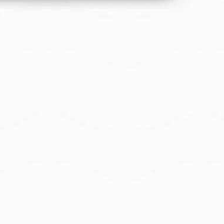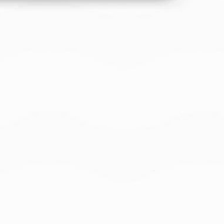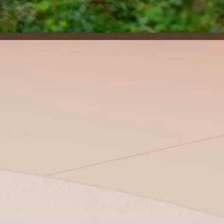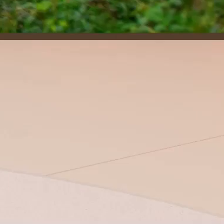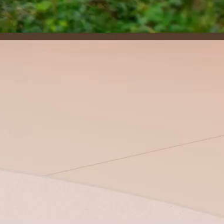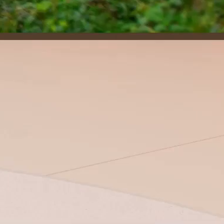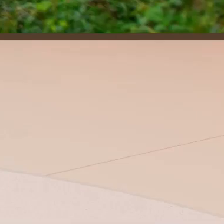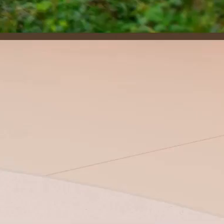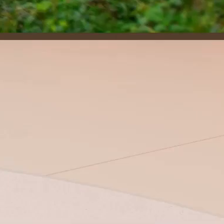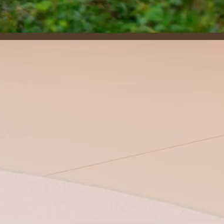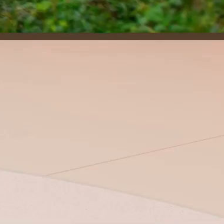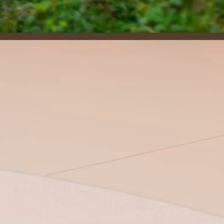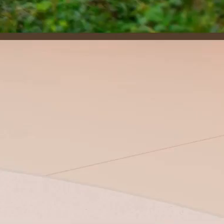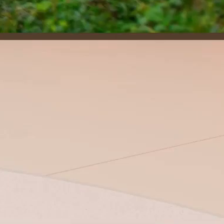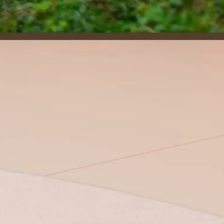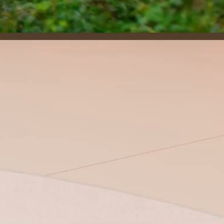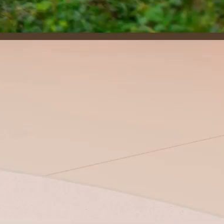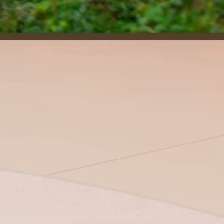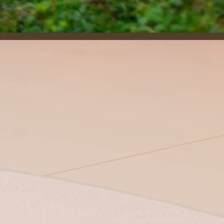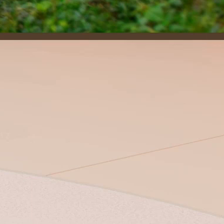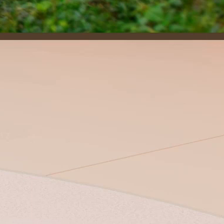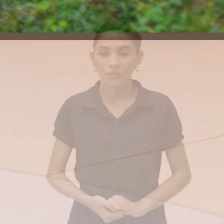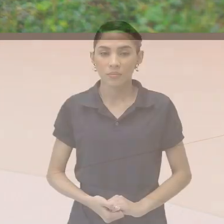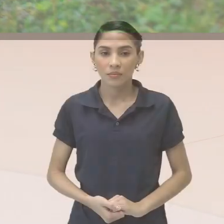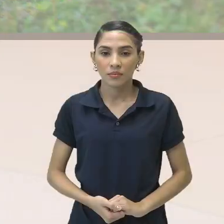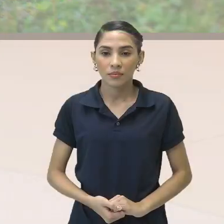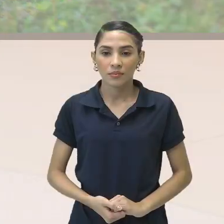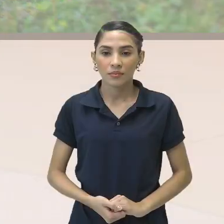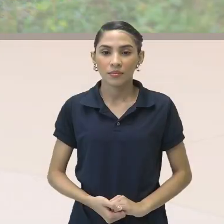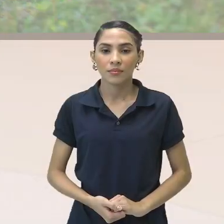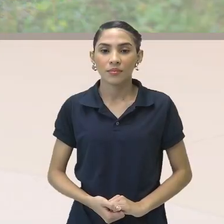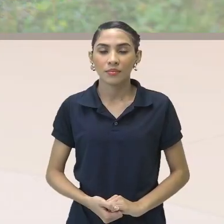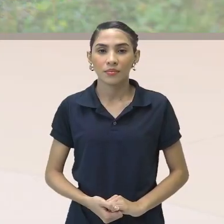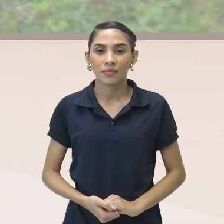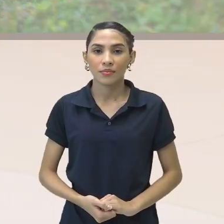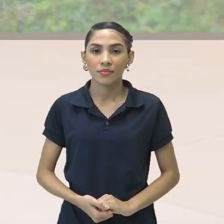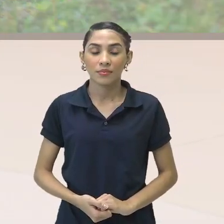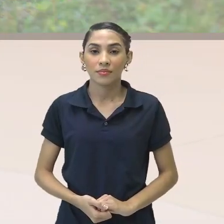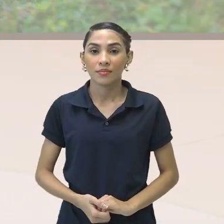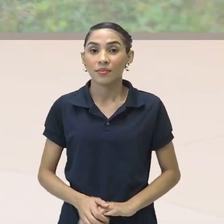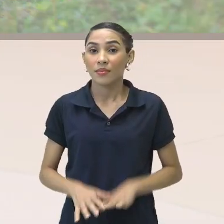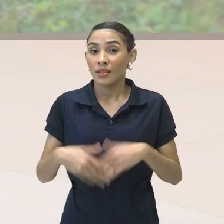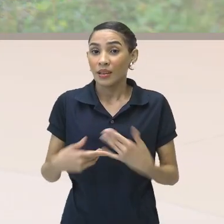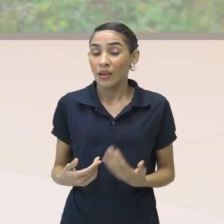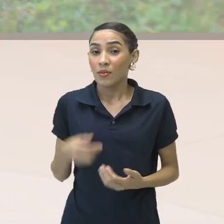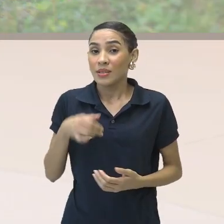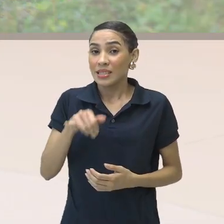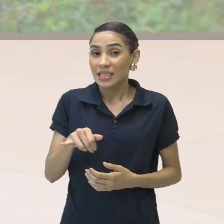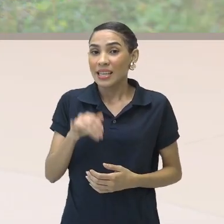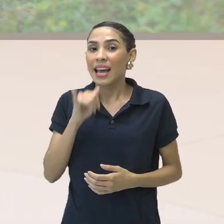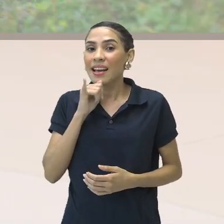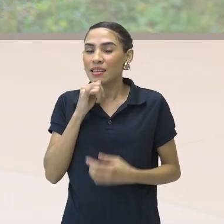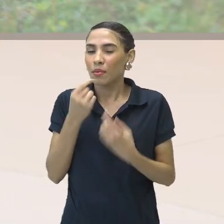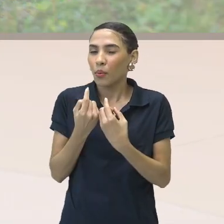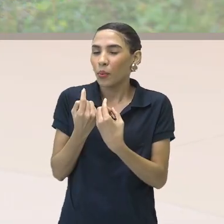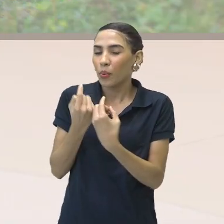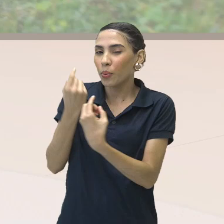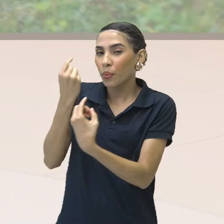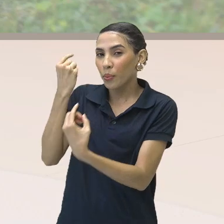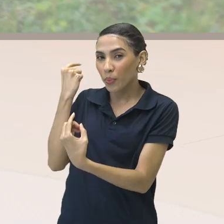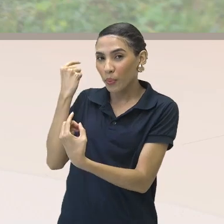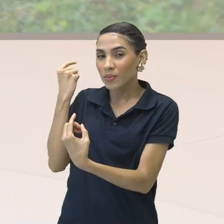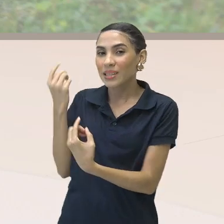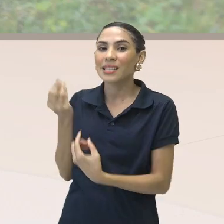produção econômica aqui na região amazônica, né? Mas aí, se a gente fosse ainda mais para o passado, para tentar